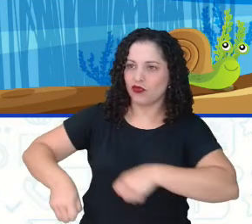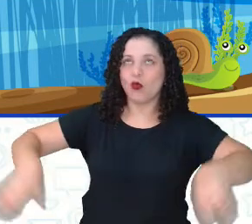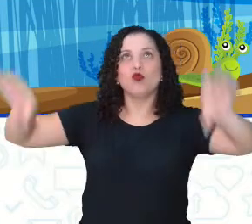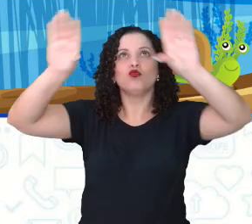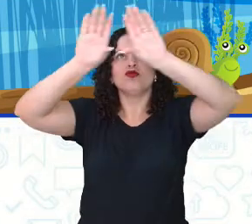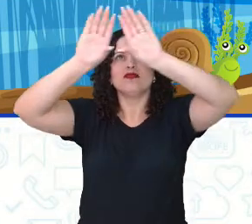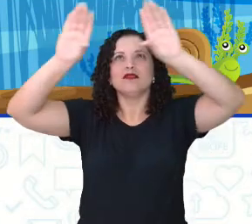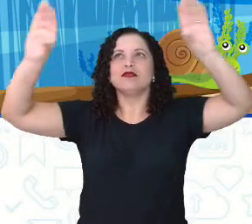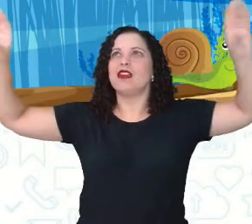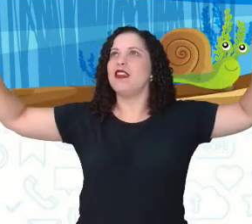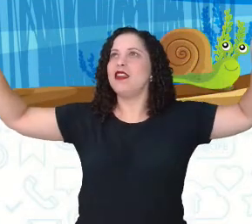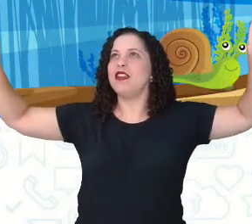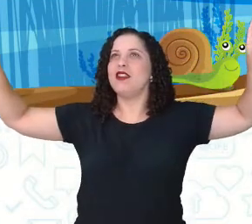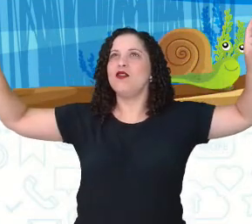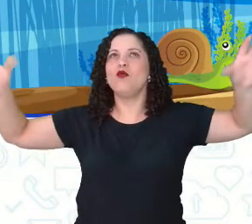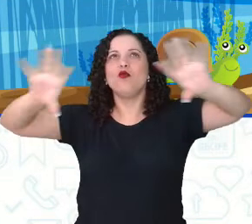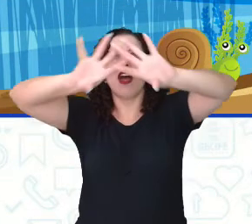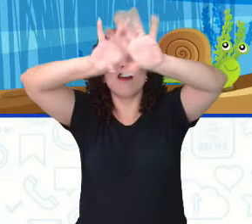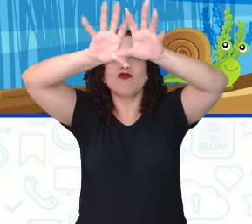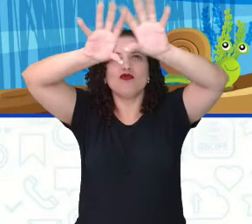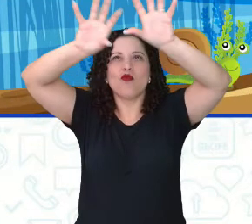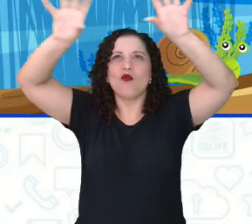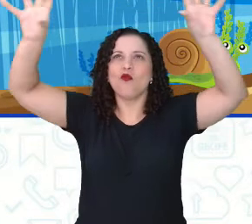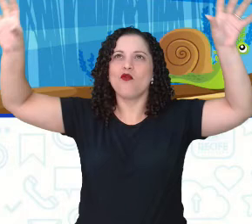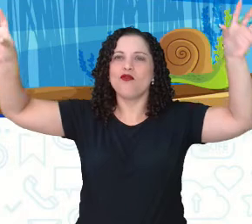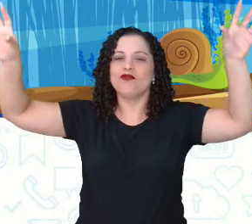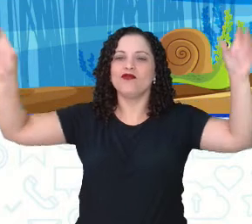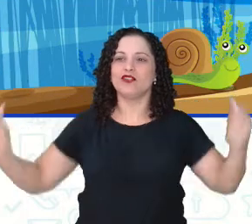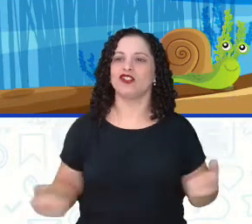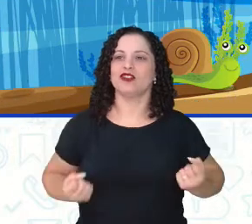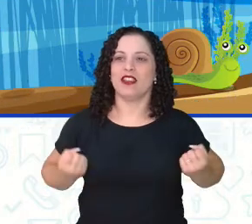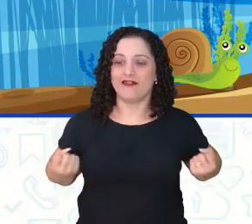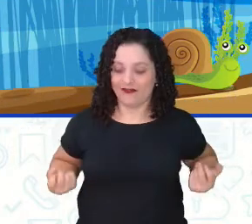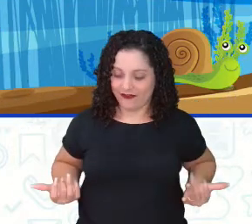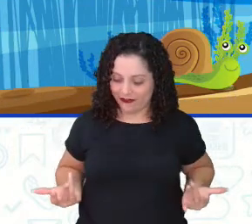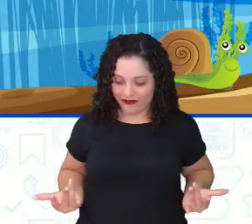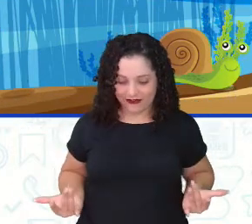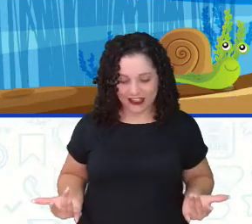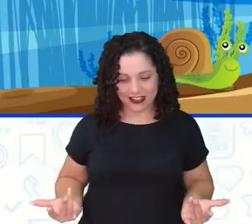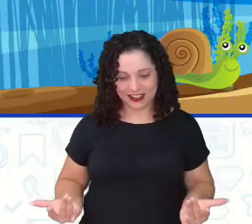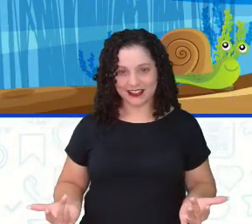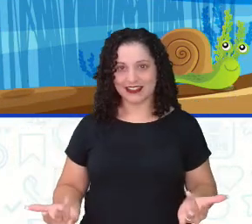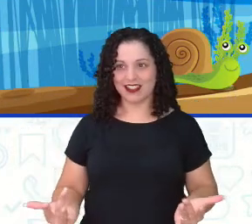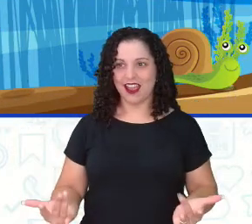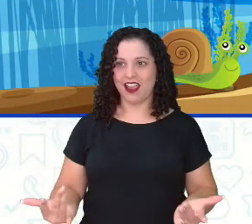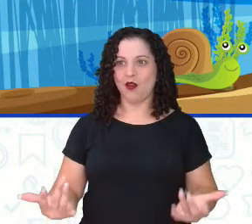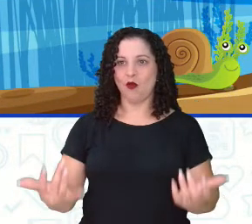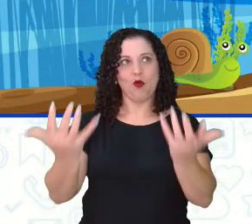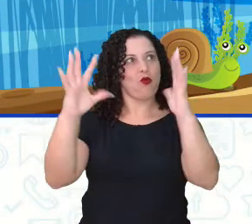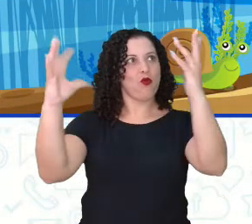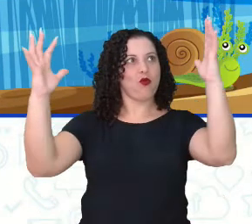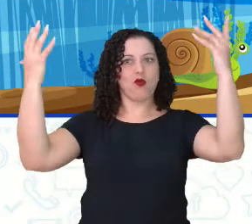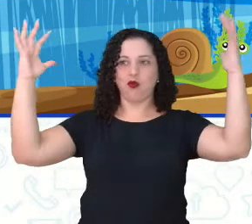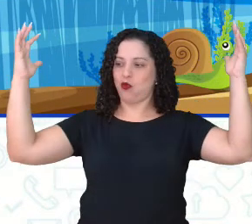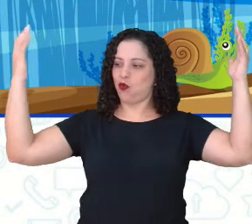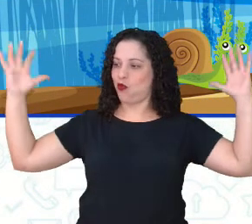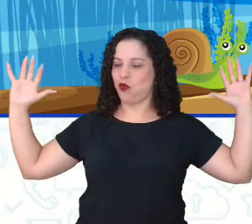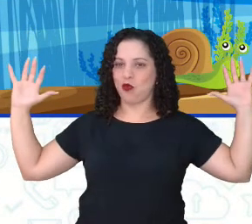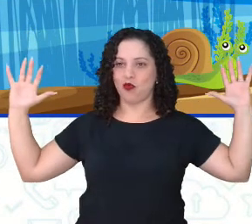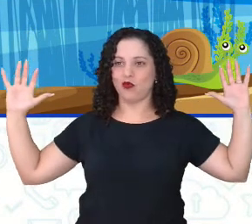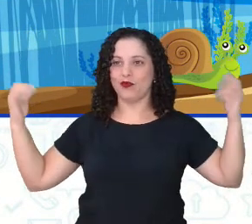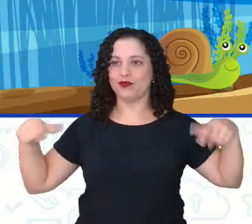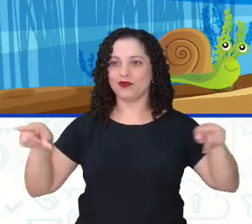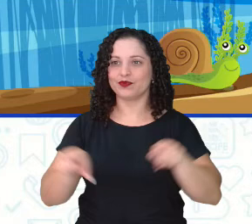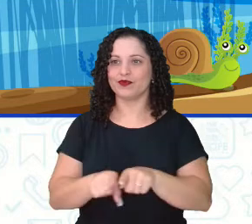as nuvens, a vegetação, tanto a vegetação terrestre como a vegetação aquática. A gente está vendo